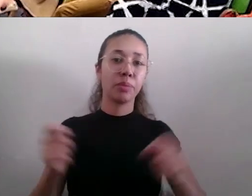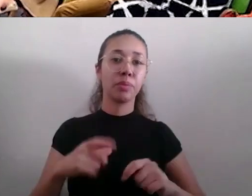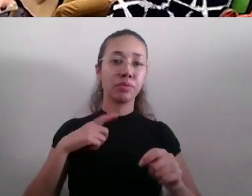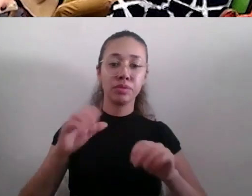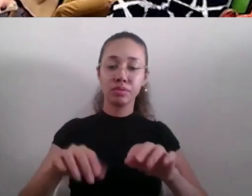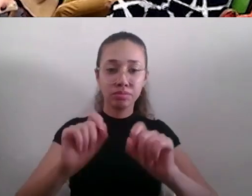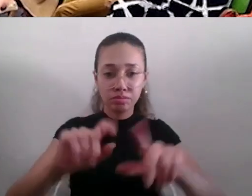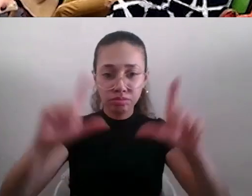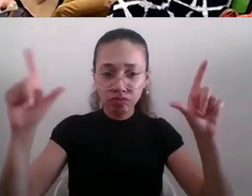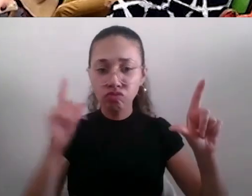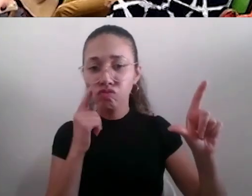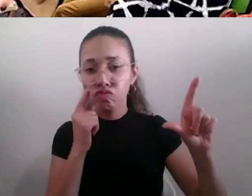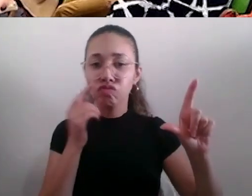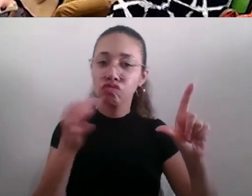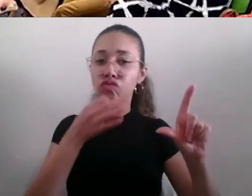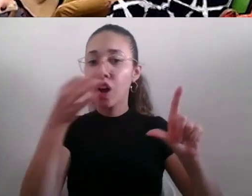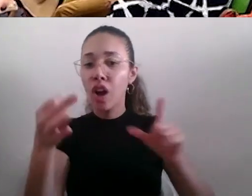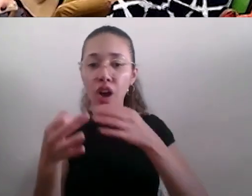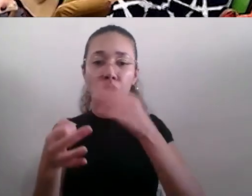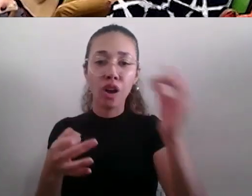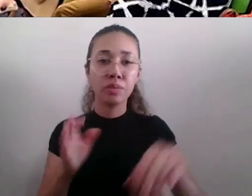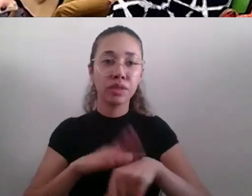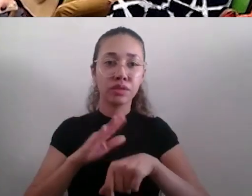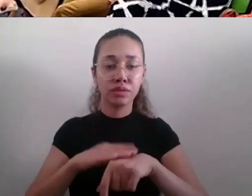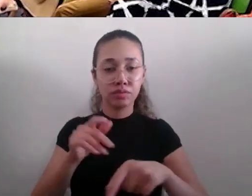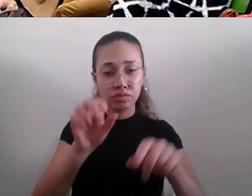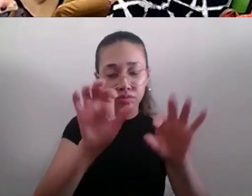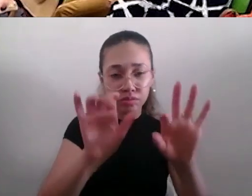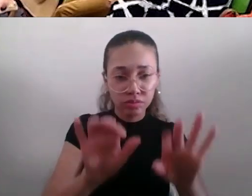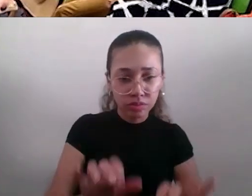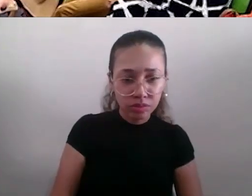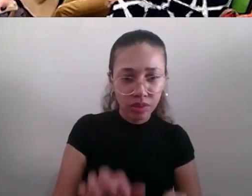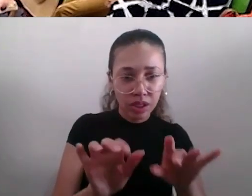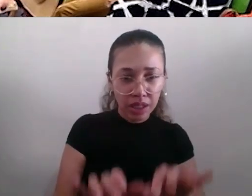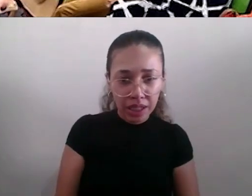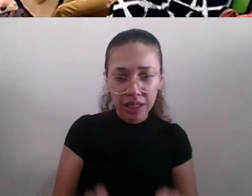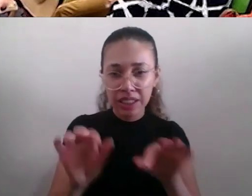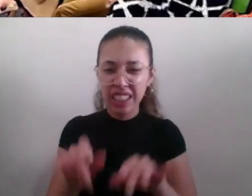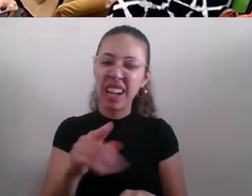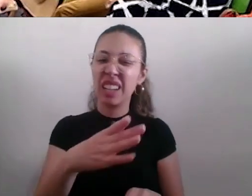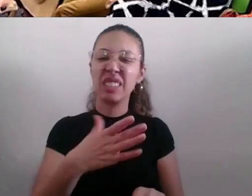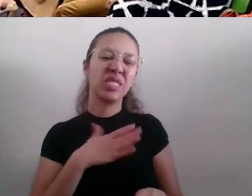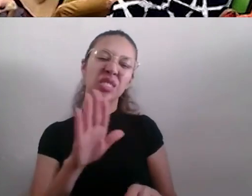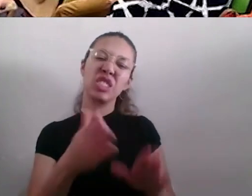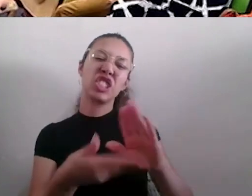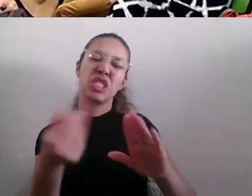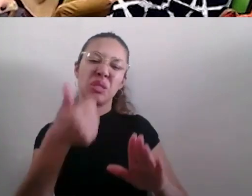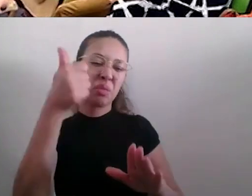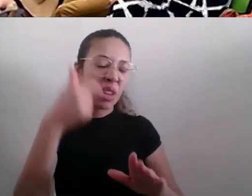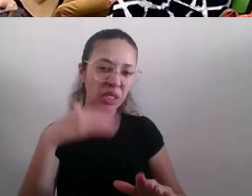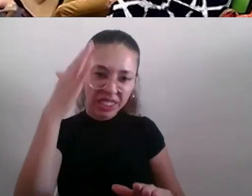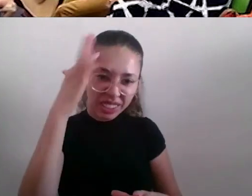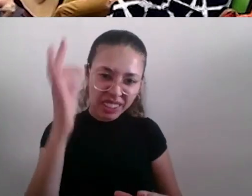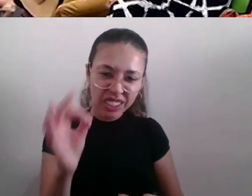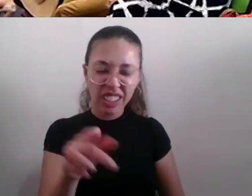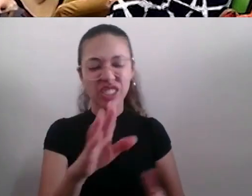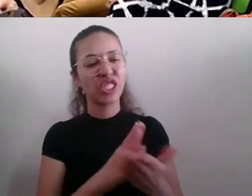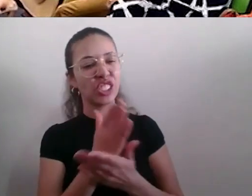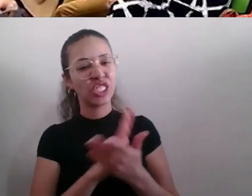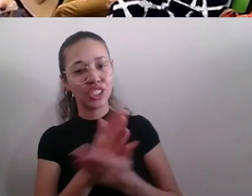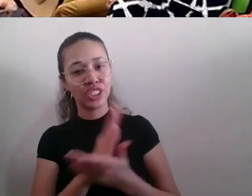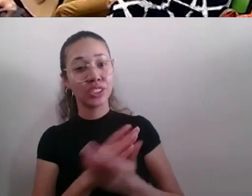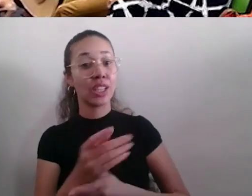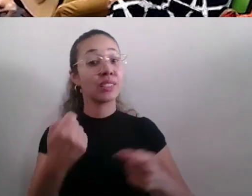dá pitaco. Então, você vai escrever o teu roteiro, eu vou ler o teu roteiro, eu vou dizer, achei essa parte meio chata, não gostei daquilo ali, não entendi, isso aqui você tem que explicar